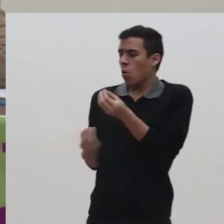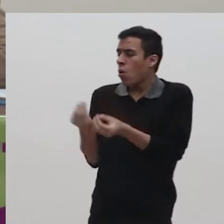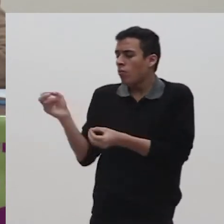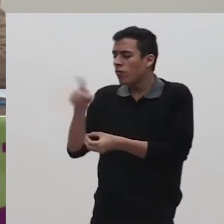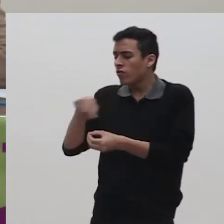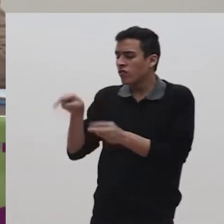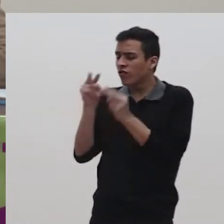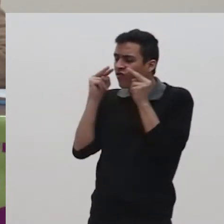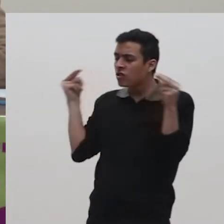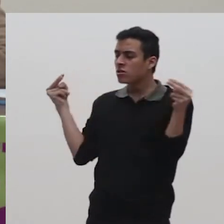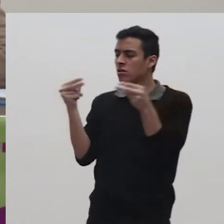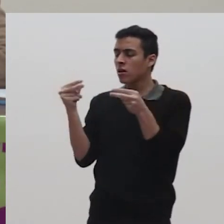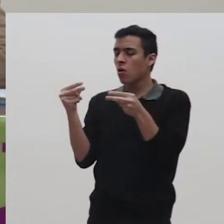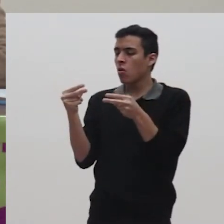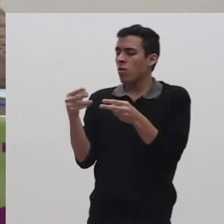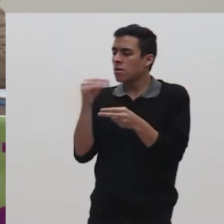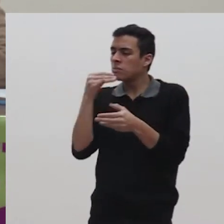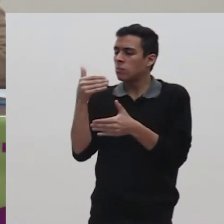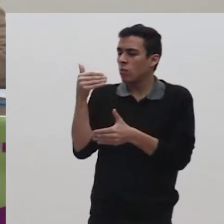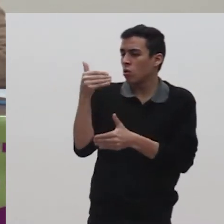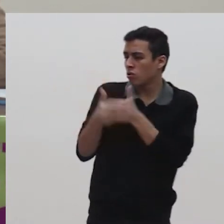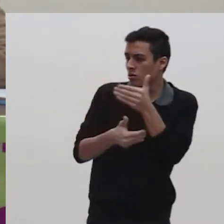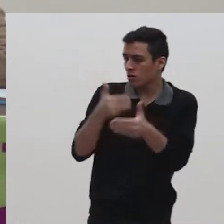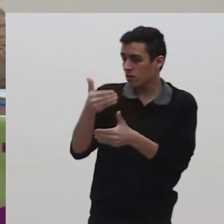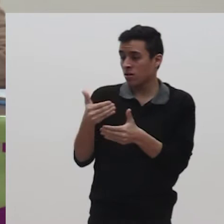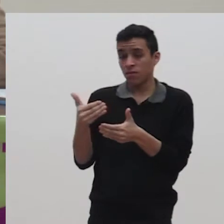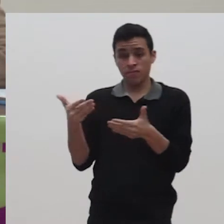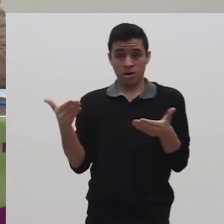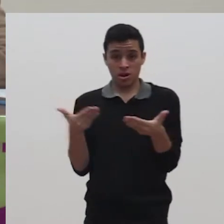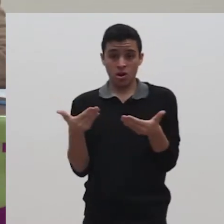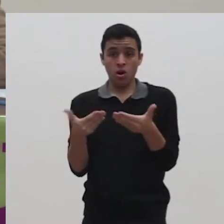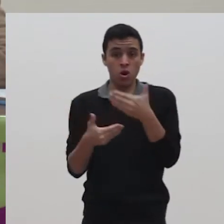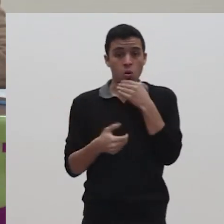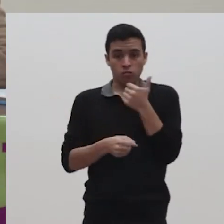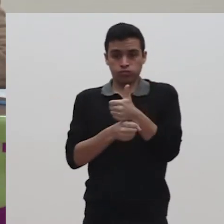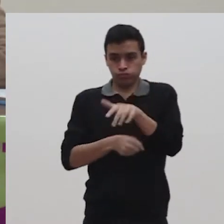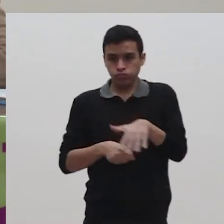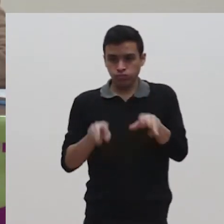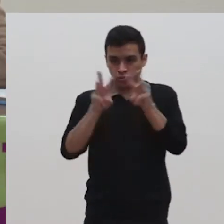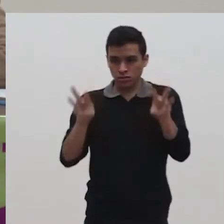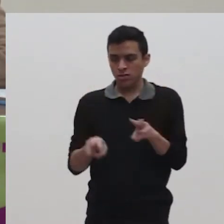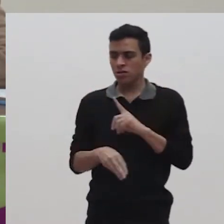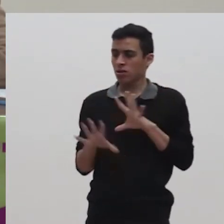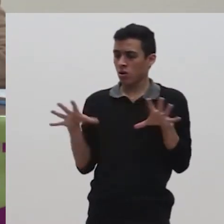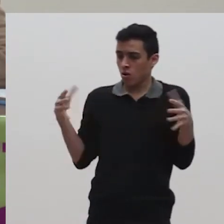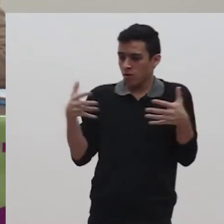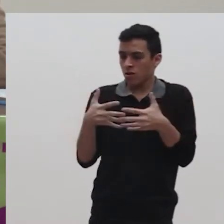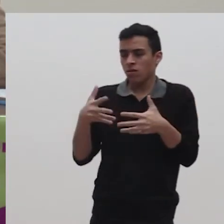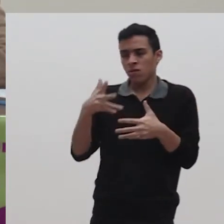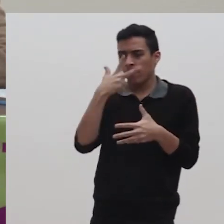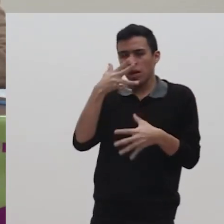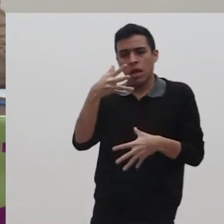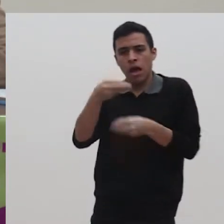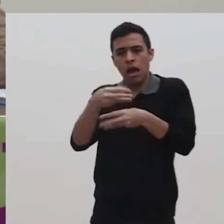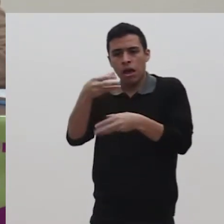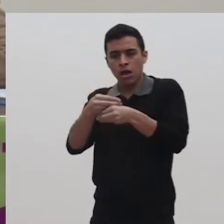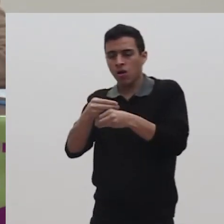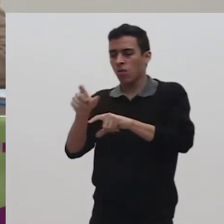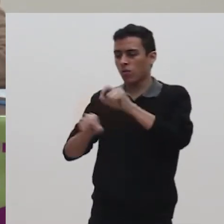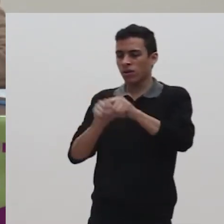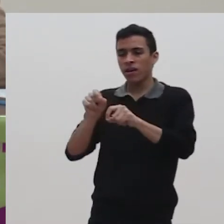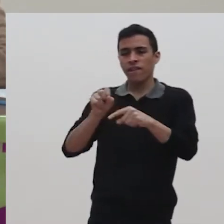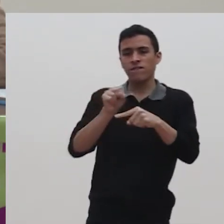viam o procedimento que foi feito pela atual gestão da universidade de ter uma comissão de implementação na qual